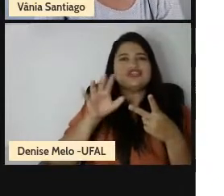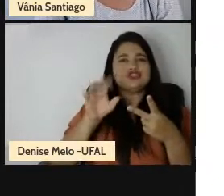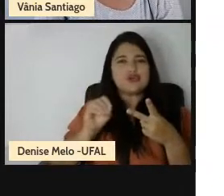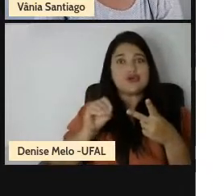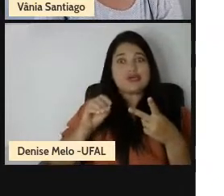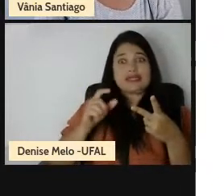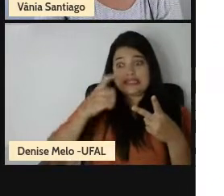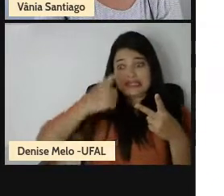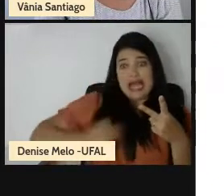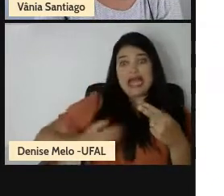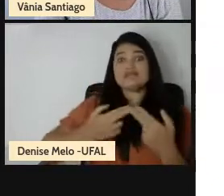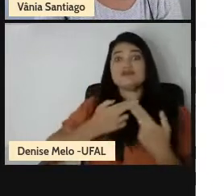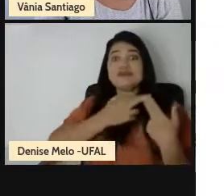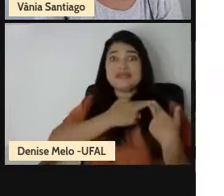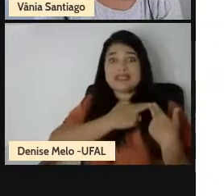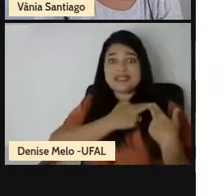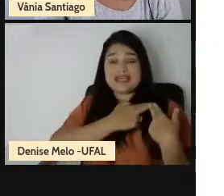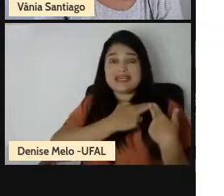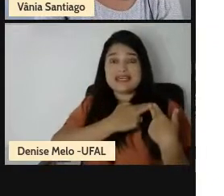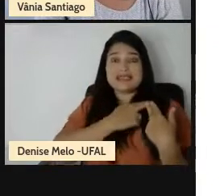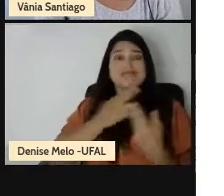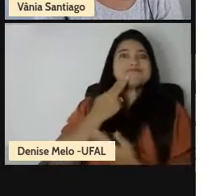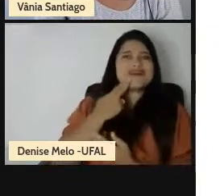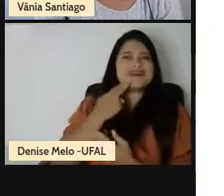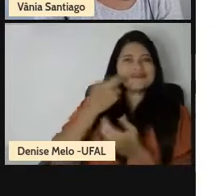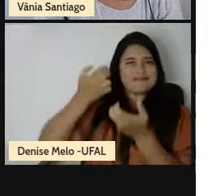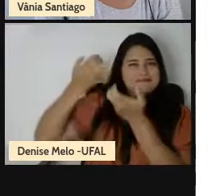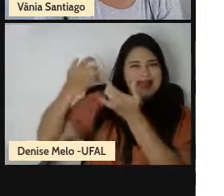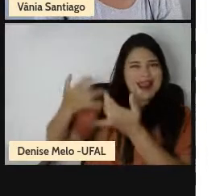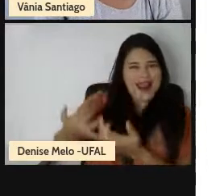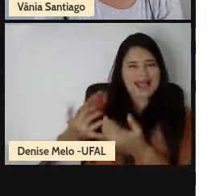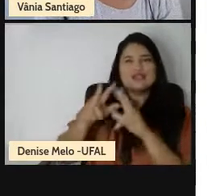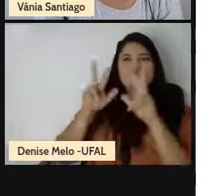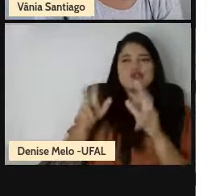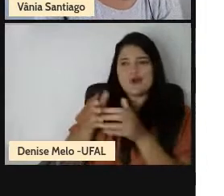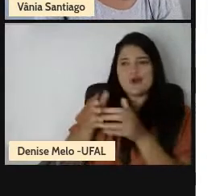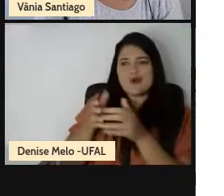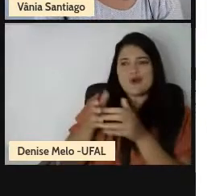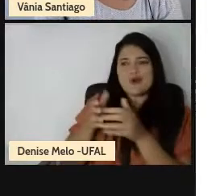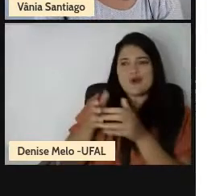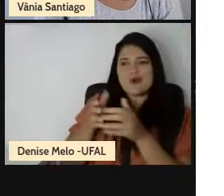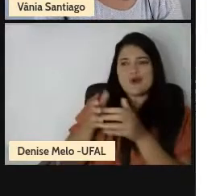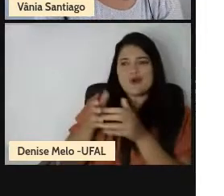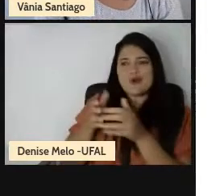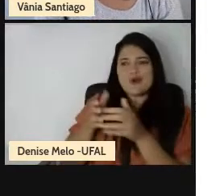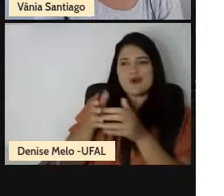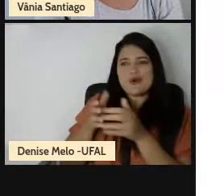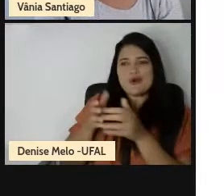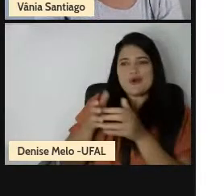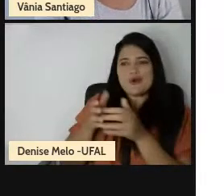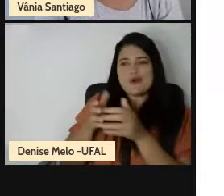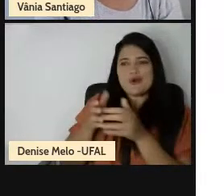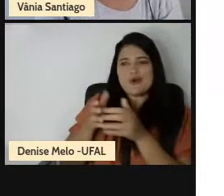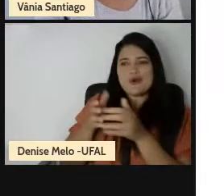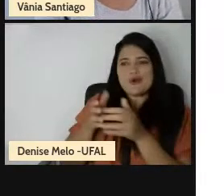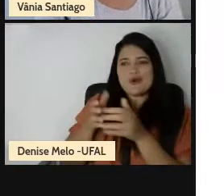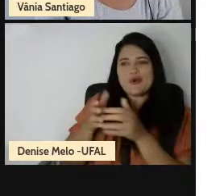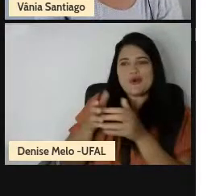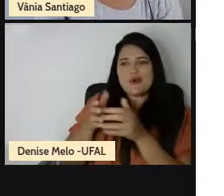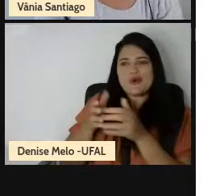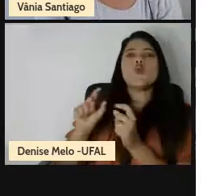atuação do guia-intérprete, é que o guia-intérprete, ele é responsável pela segurança,